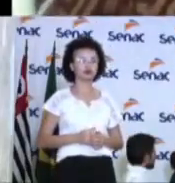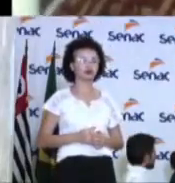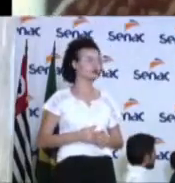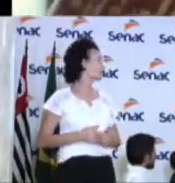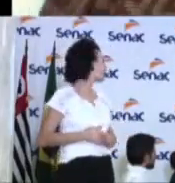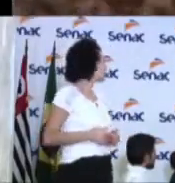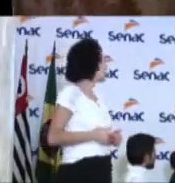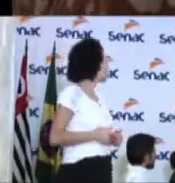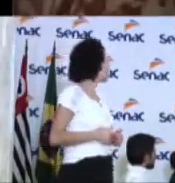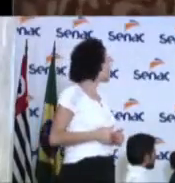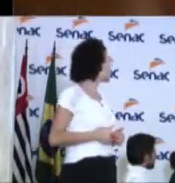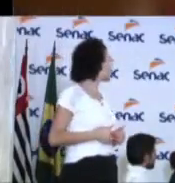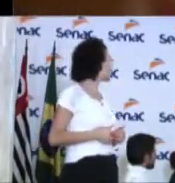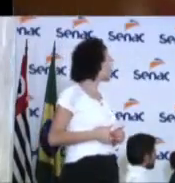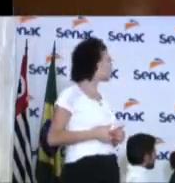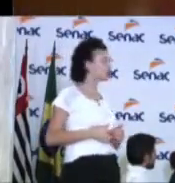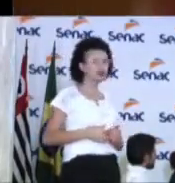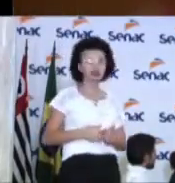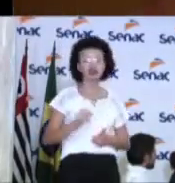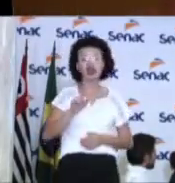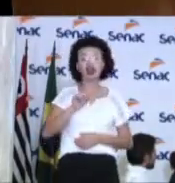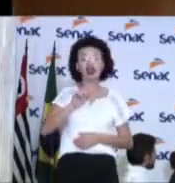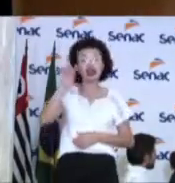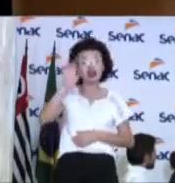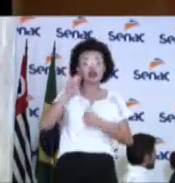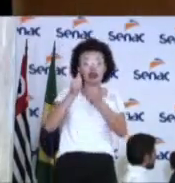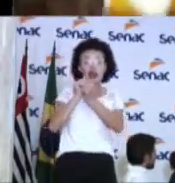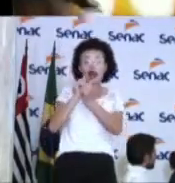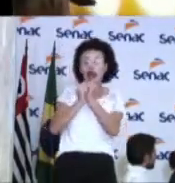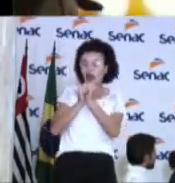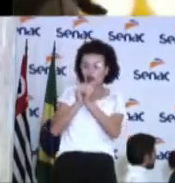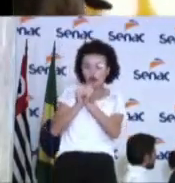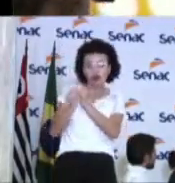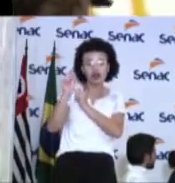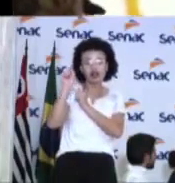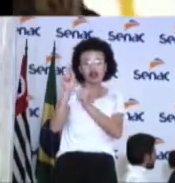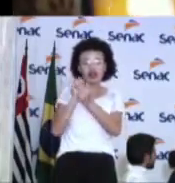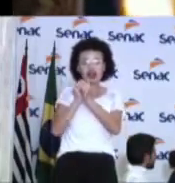Chegar logo a aula que ela ensina a pegar o arroz. A aula do arroz, quando o